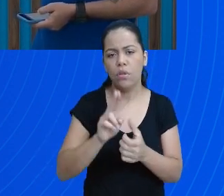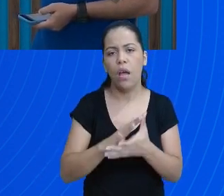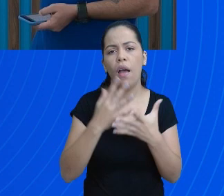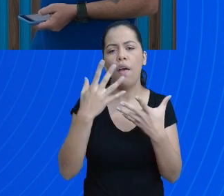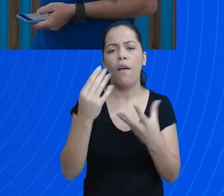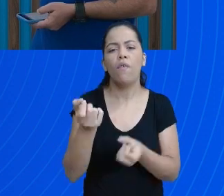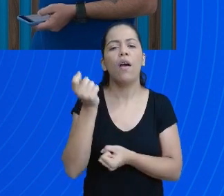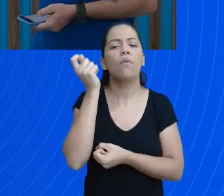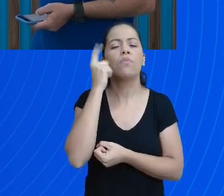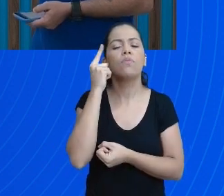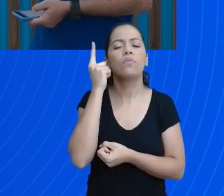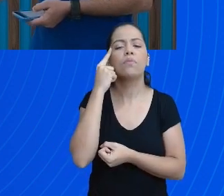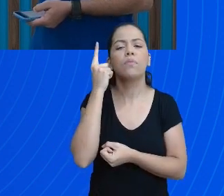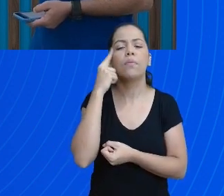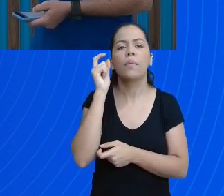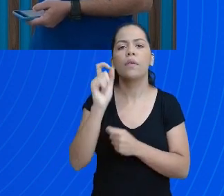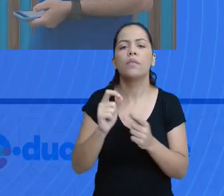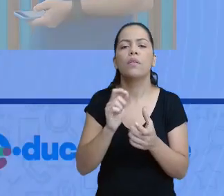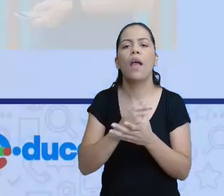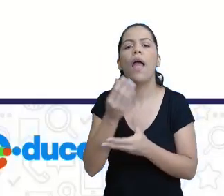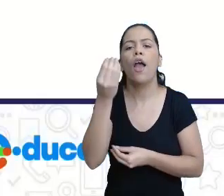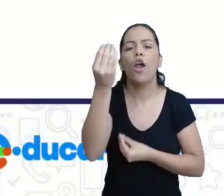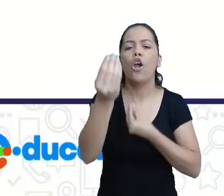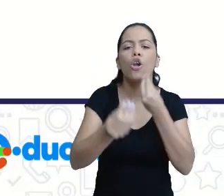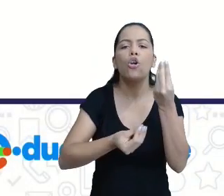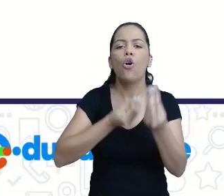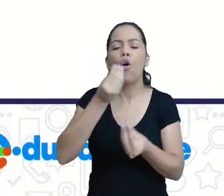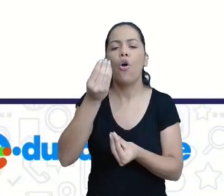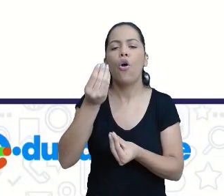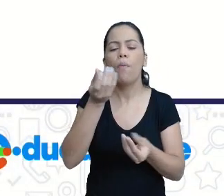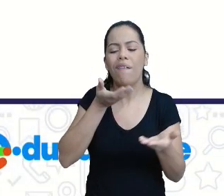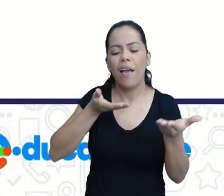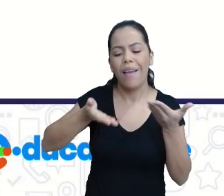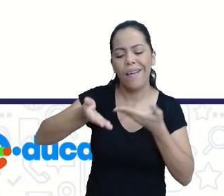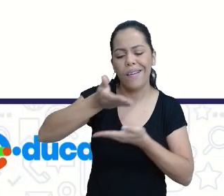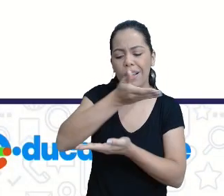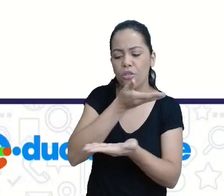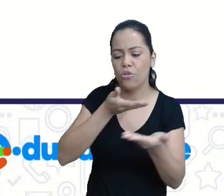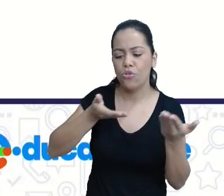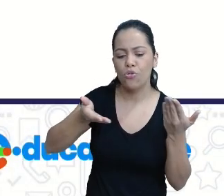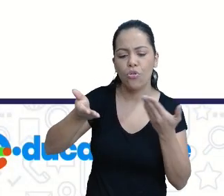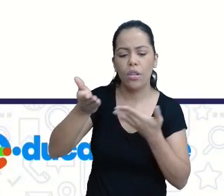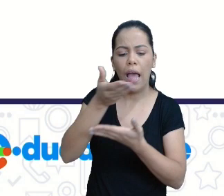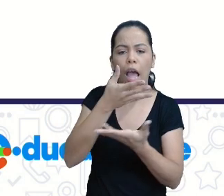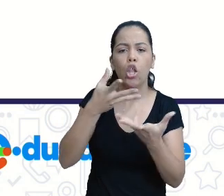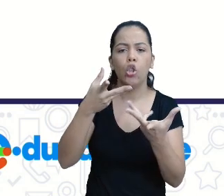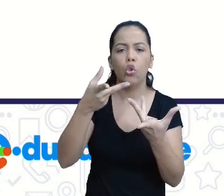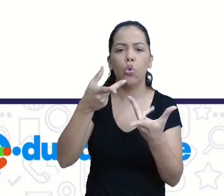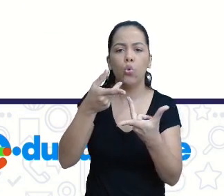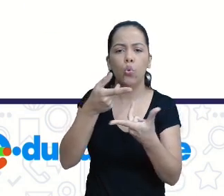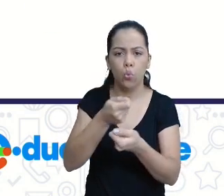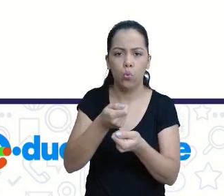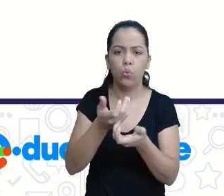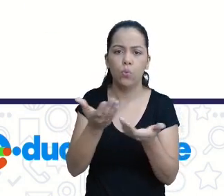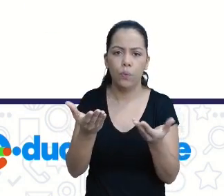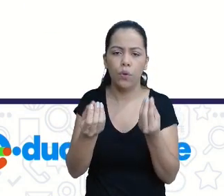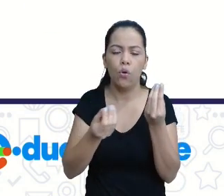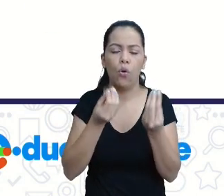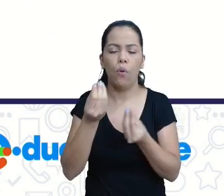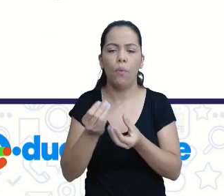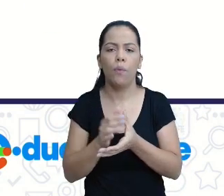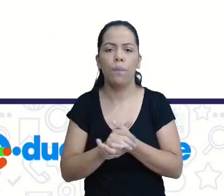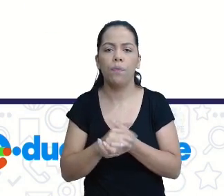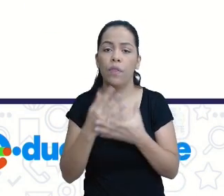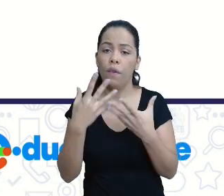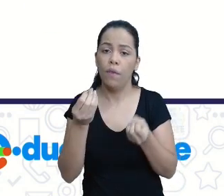que relaciona o lado, a altura, a projeção, de uma maneira geral, tá certo? Então, vamos